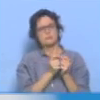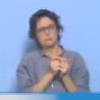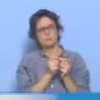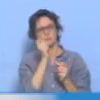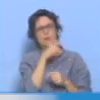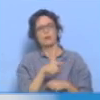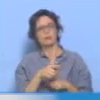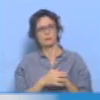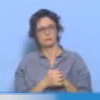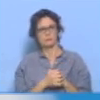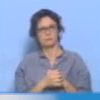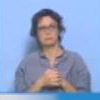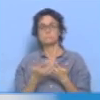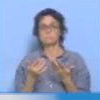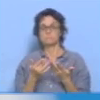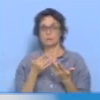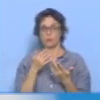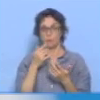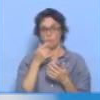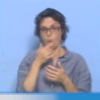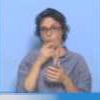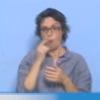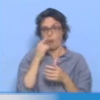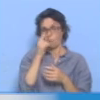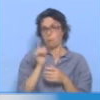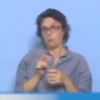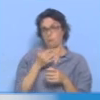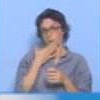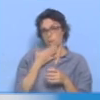O doutor da lei respondeu: O que teve compaixão dele.